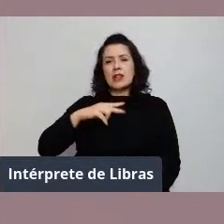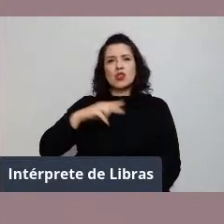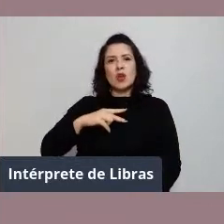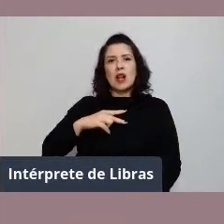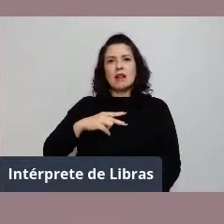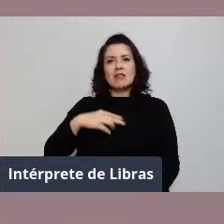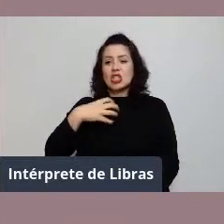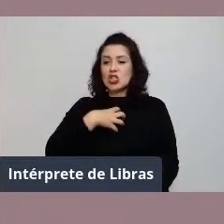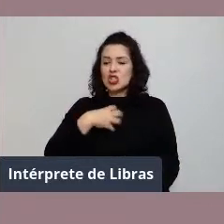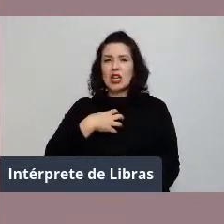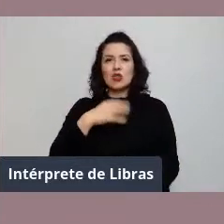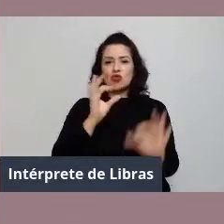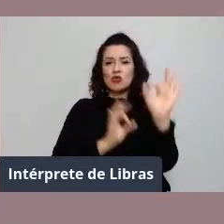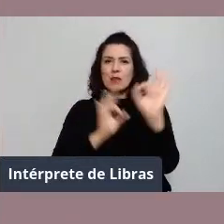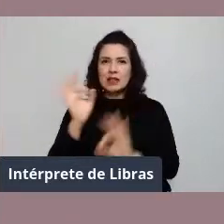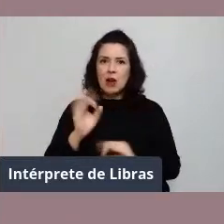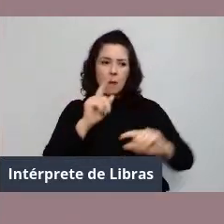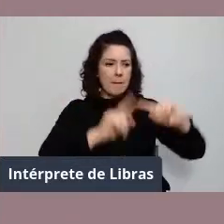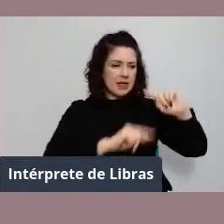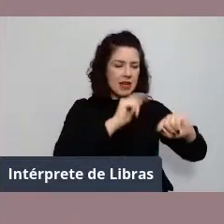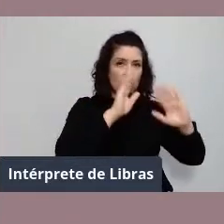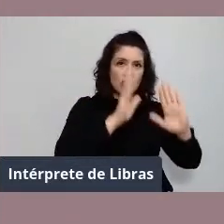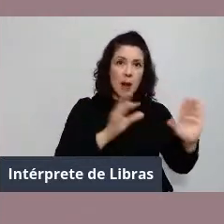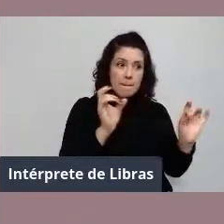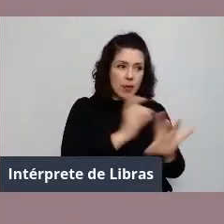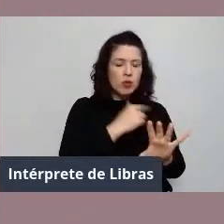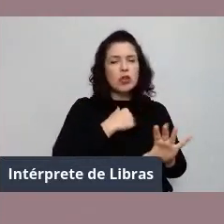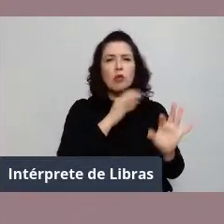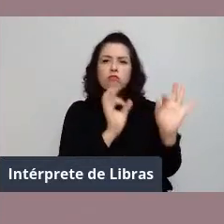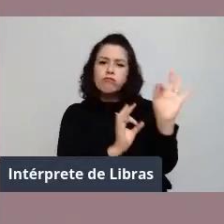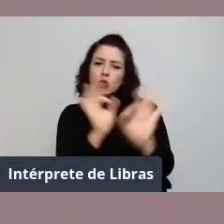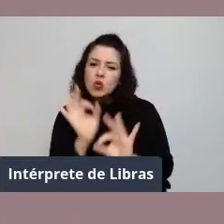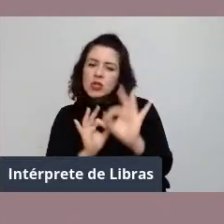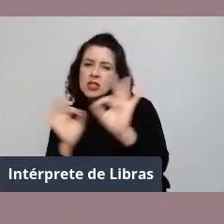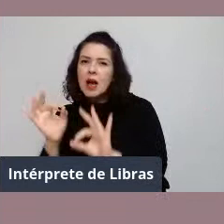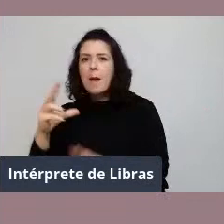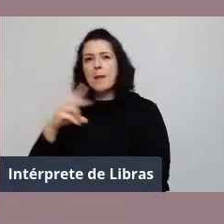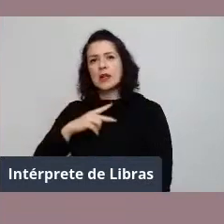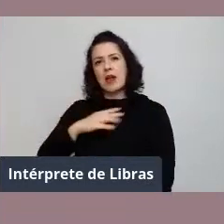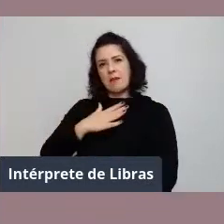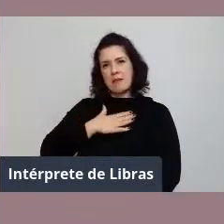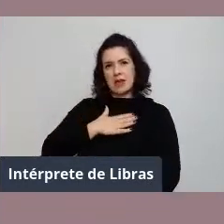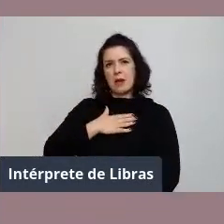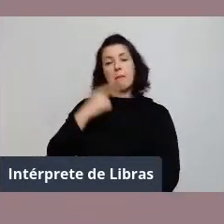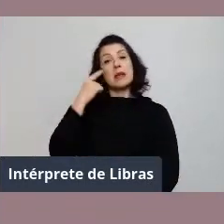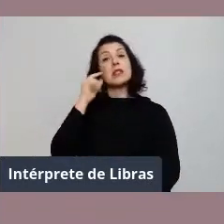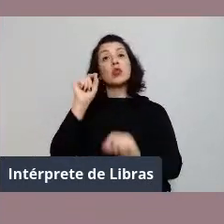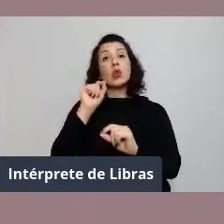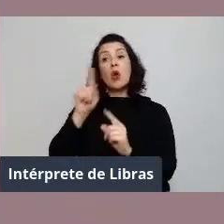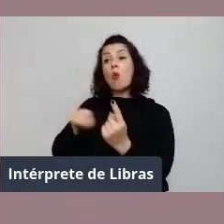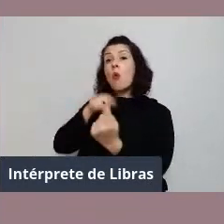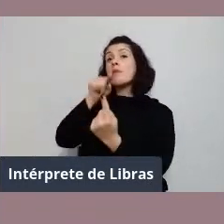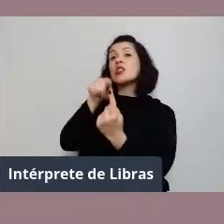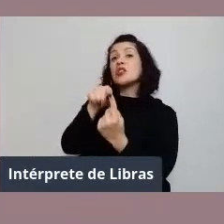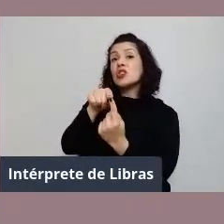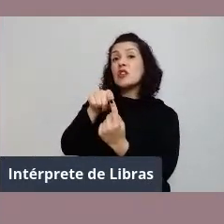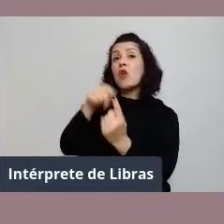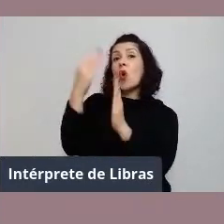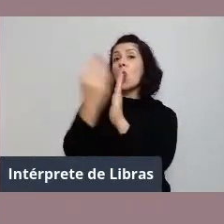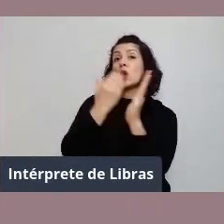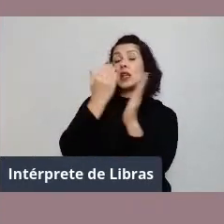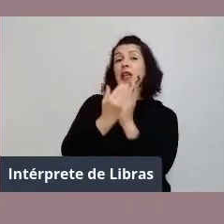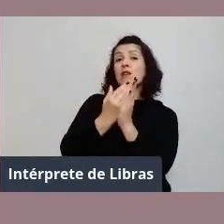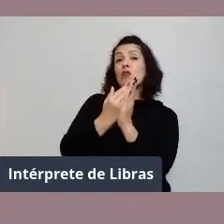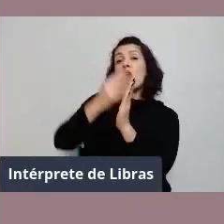organizar aquele material na direção de uma releitura do livro, porque eu também achava